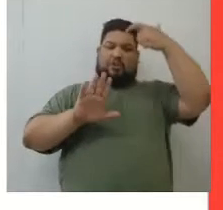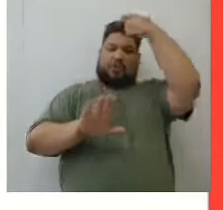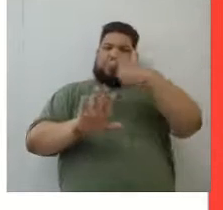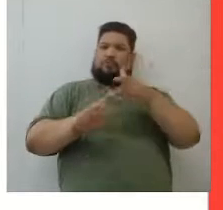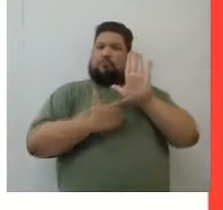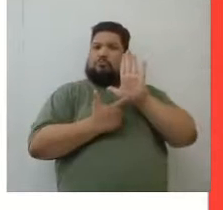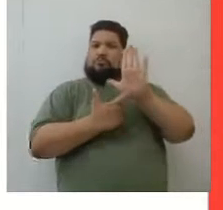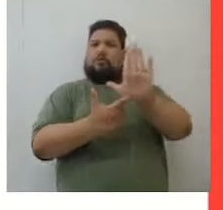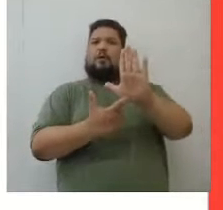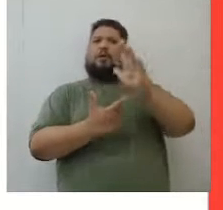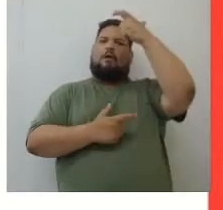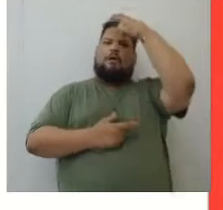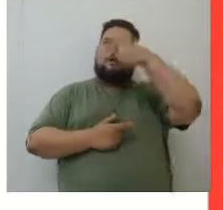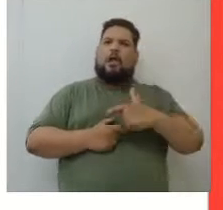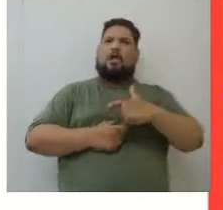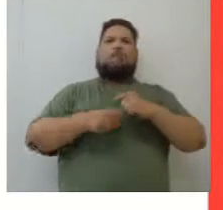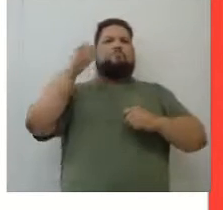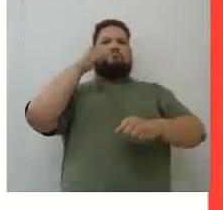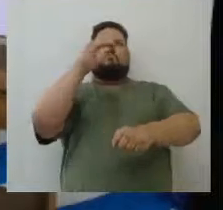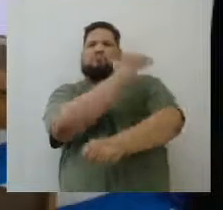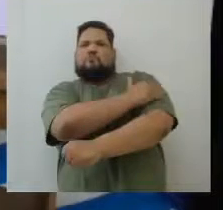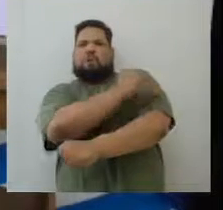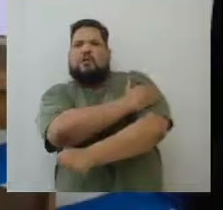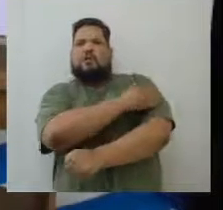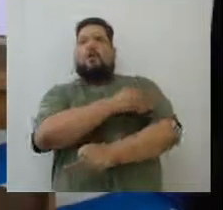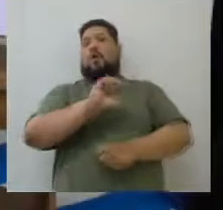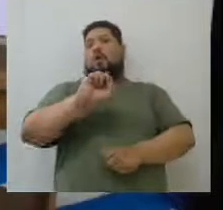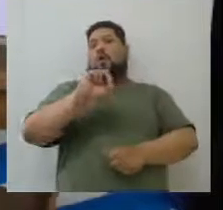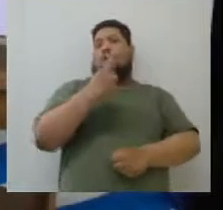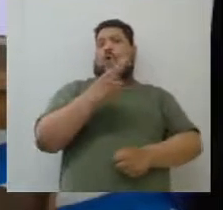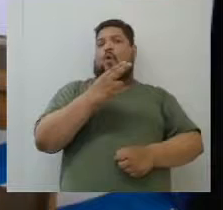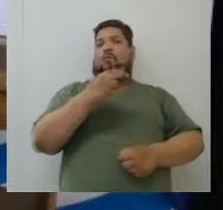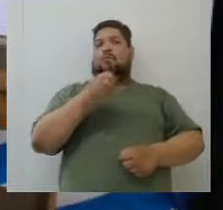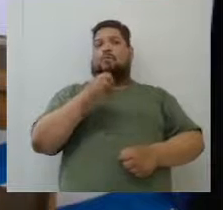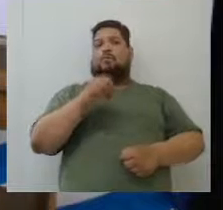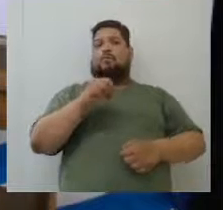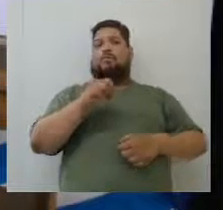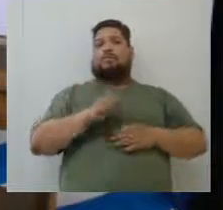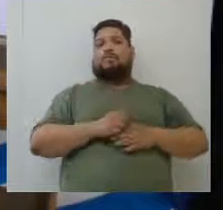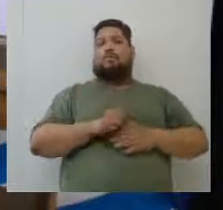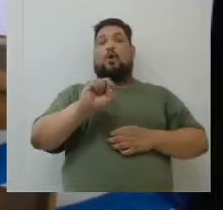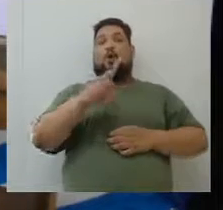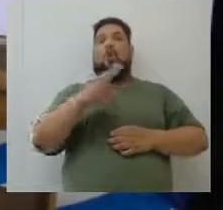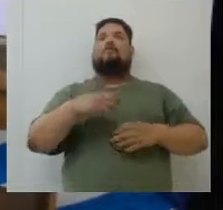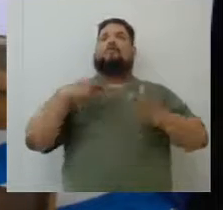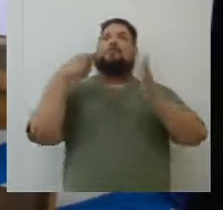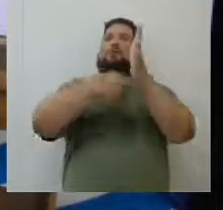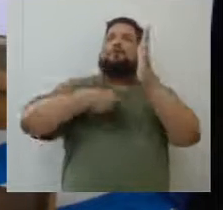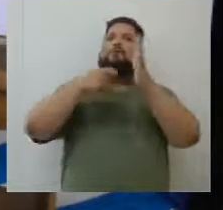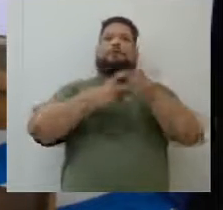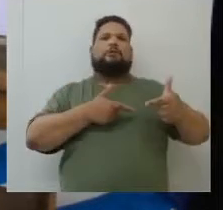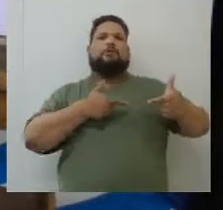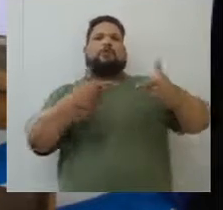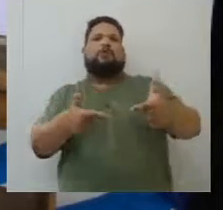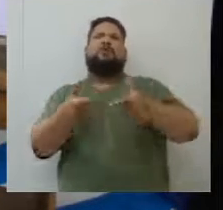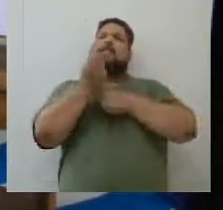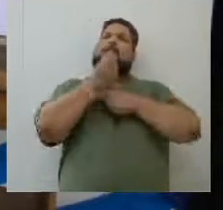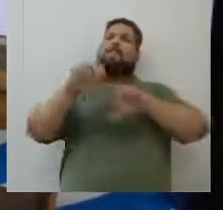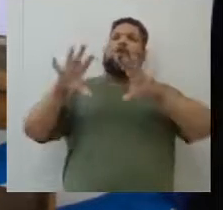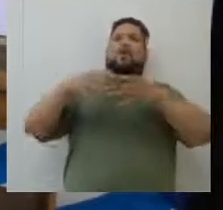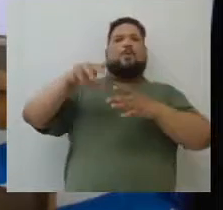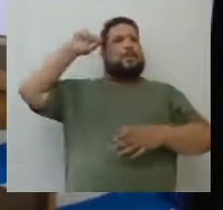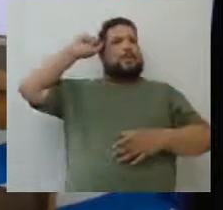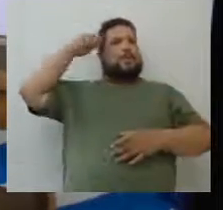exemplo, uma feminista, ou você mostra, por exemplo, que você está lutando contra os negros. Então, o ativismo são